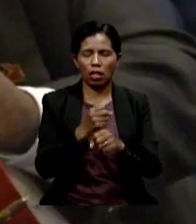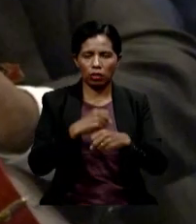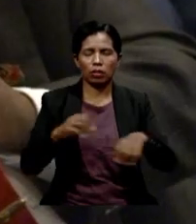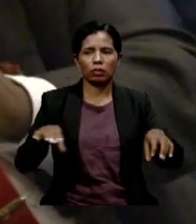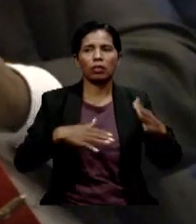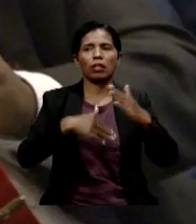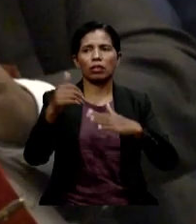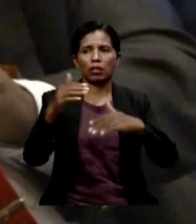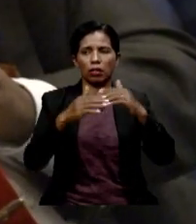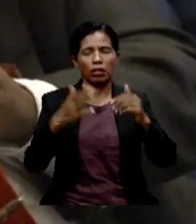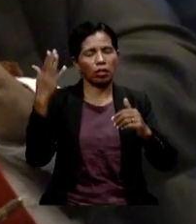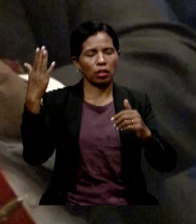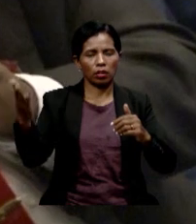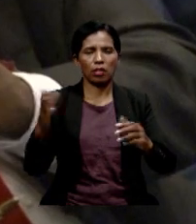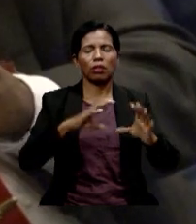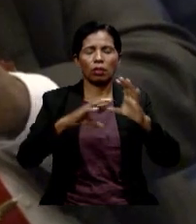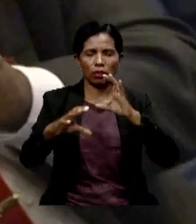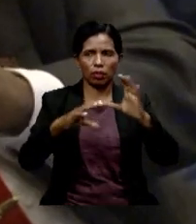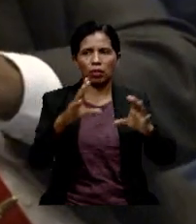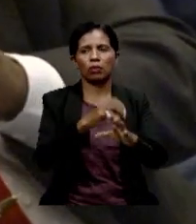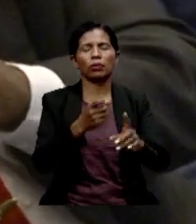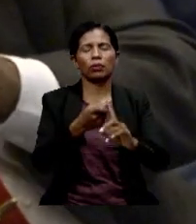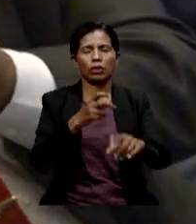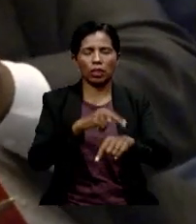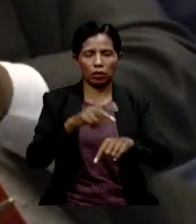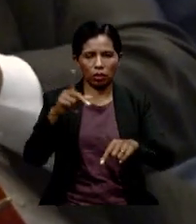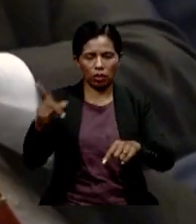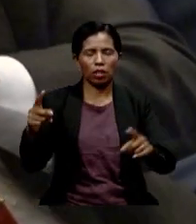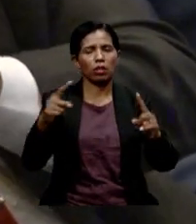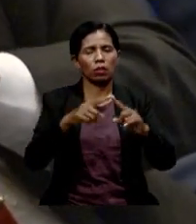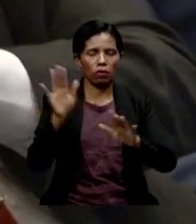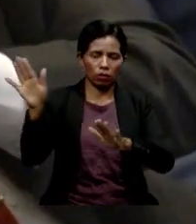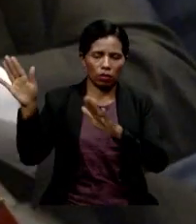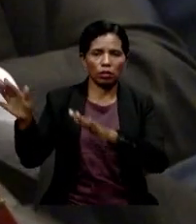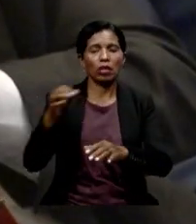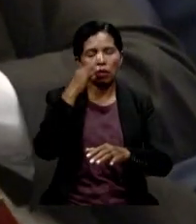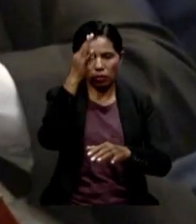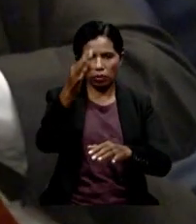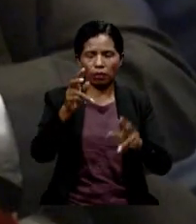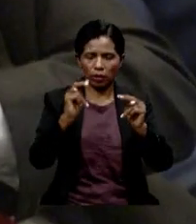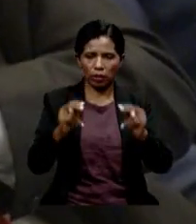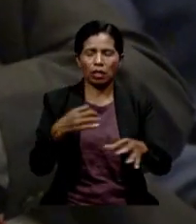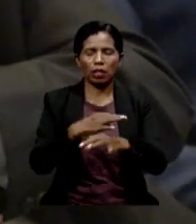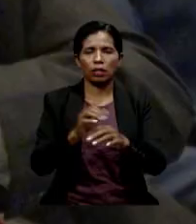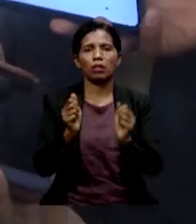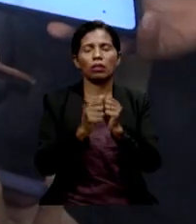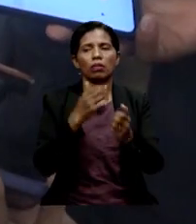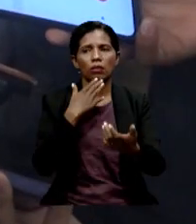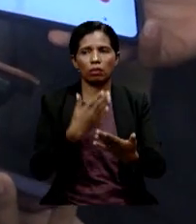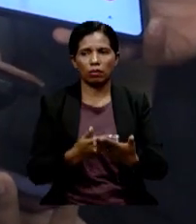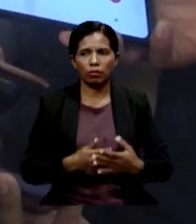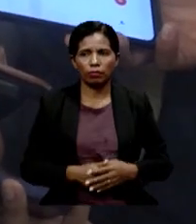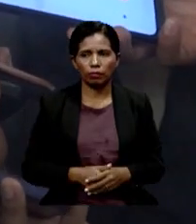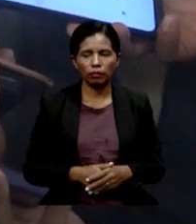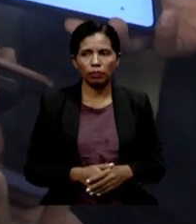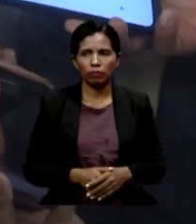infraestrutura e a área de telecomunicação nacional toda a base, também e o futuro precisa de adiclutar.